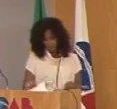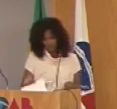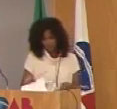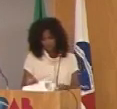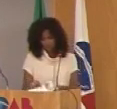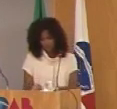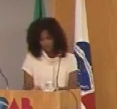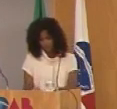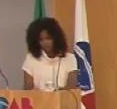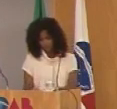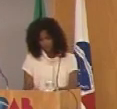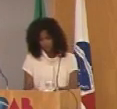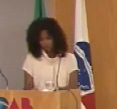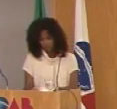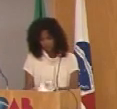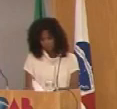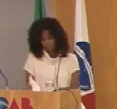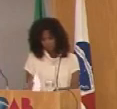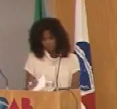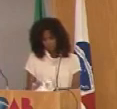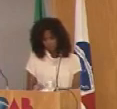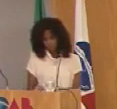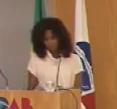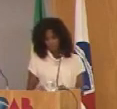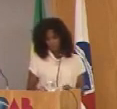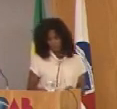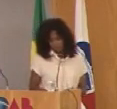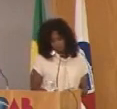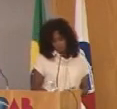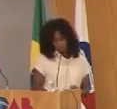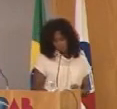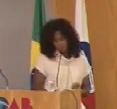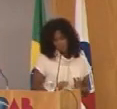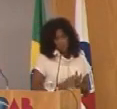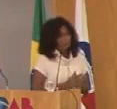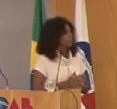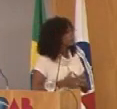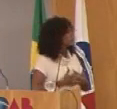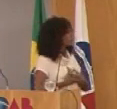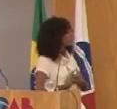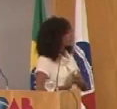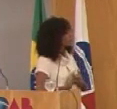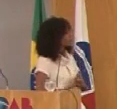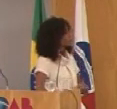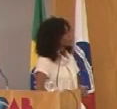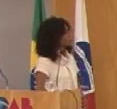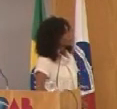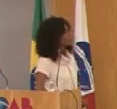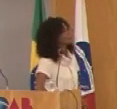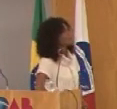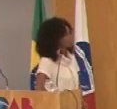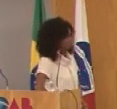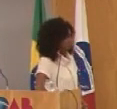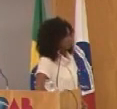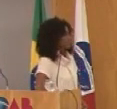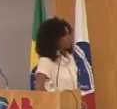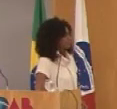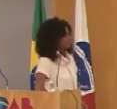violência como método de estruturação da sociedade e dizer que basta de discurso de